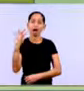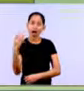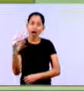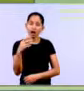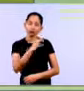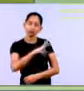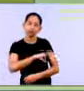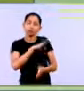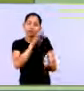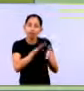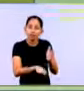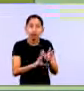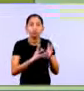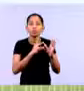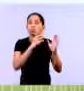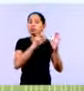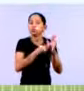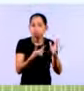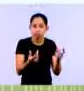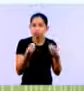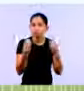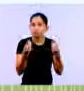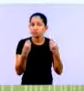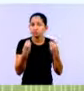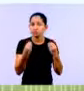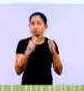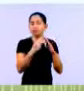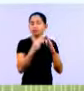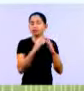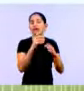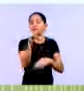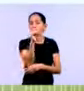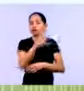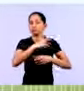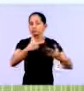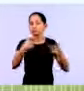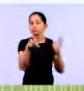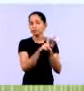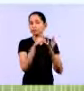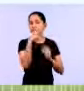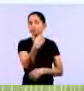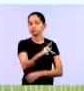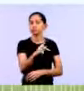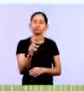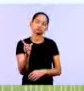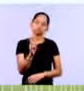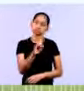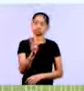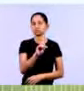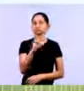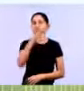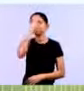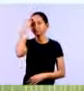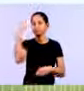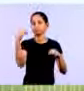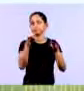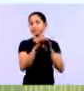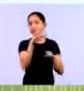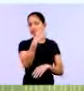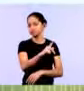gere a perda do bem ou a perda do, do imóvel, a perda da renda